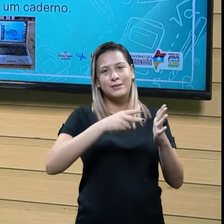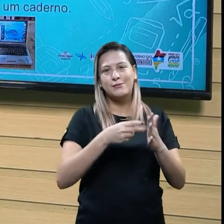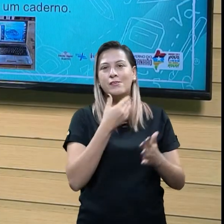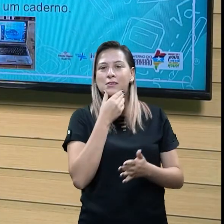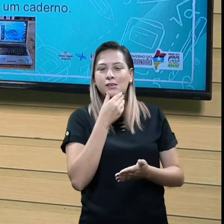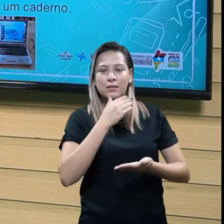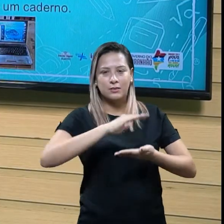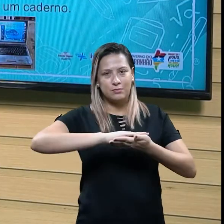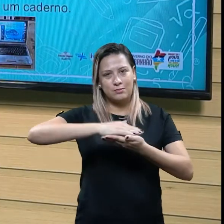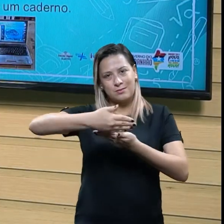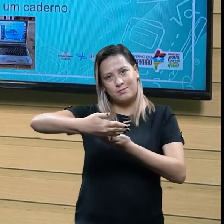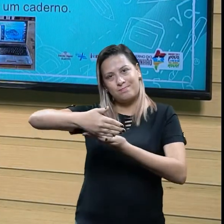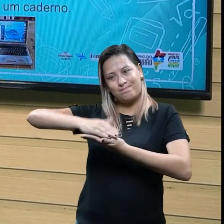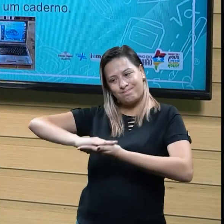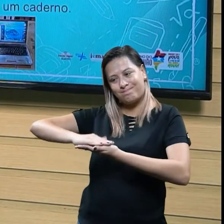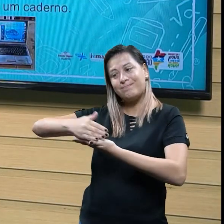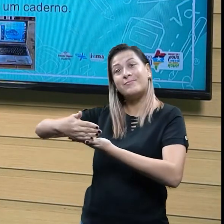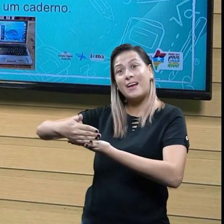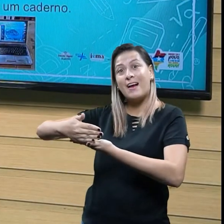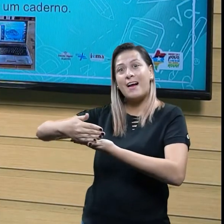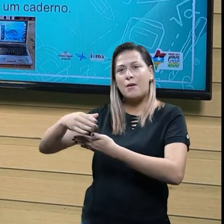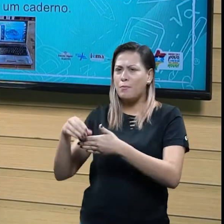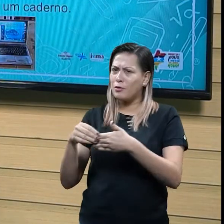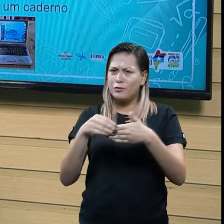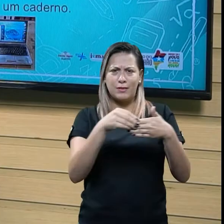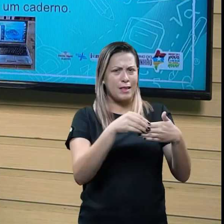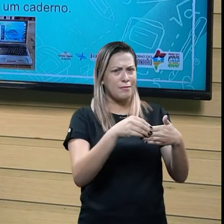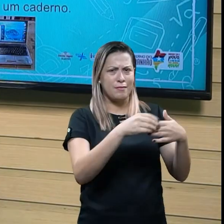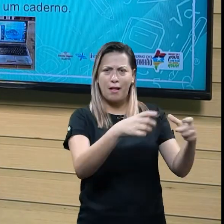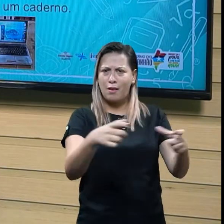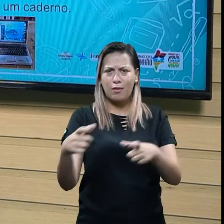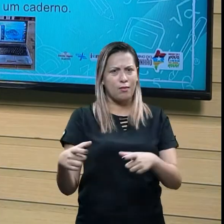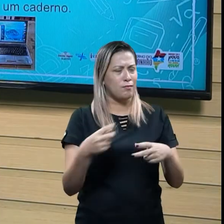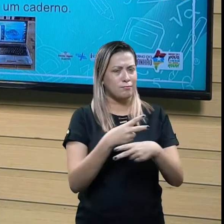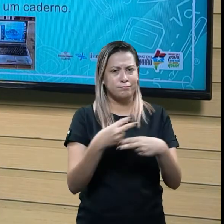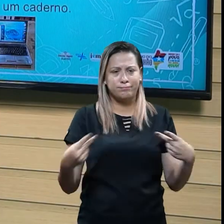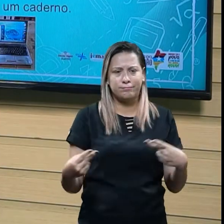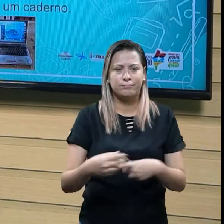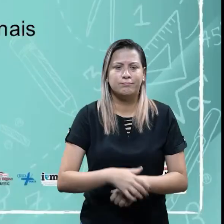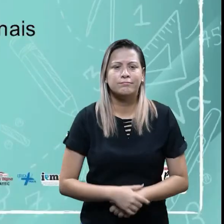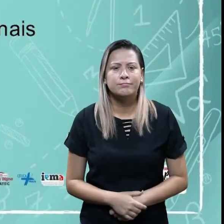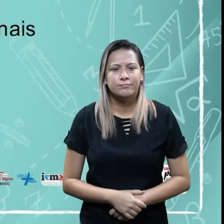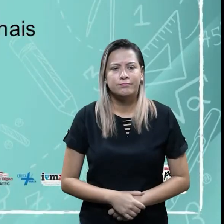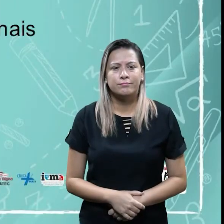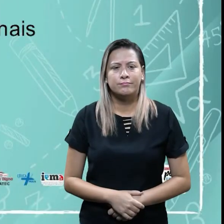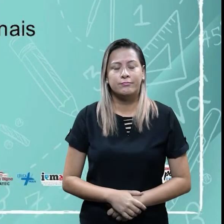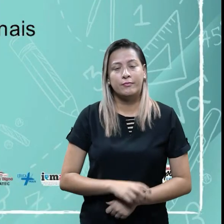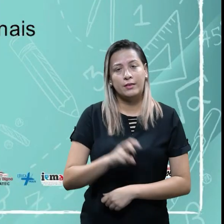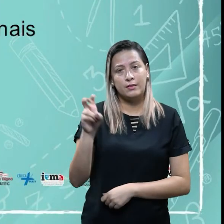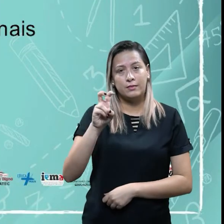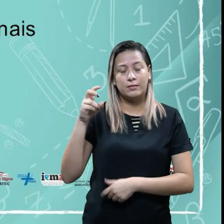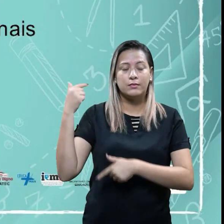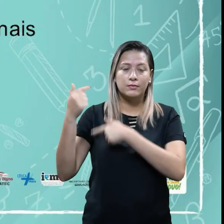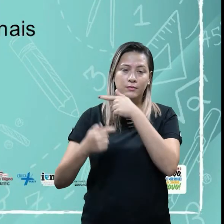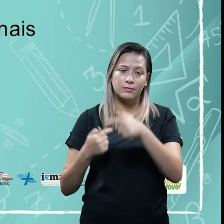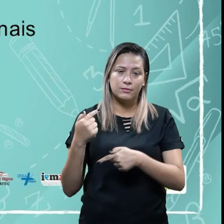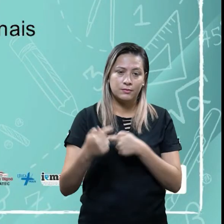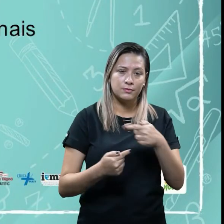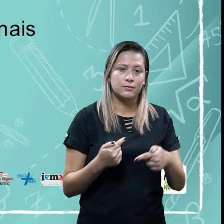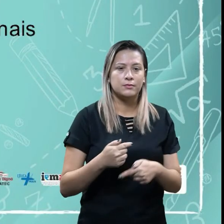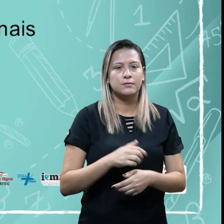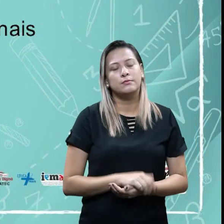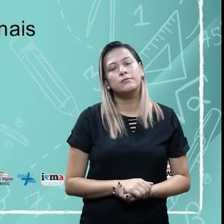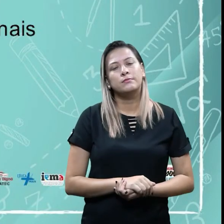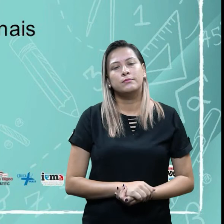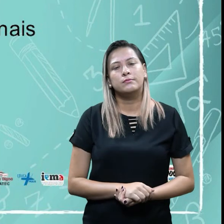significa caderno em inglês. Ele abre e fecha e aí a pessoa poderia transportá-lo para qualquer lugar. Já tá, na quinta